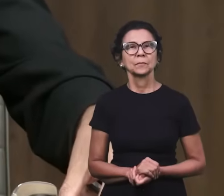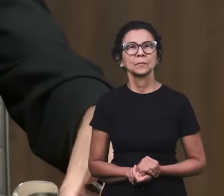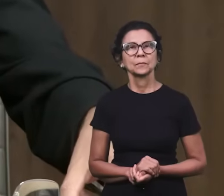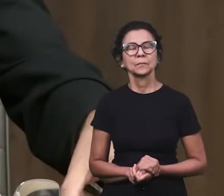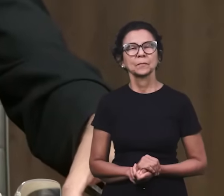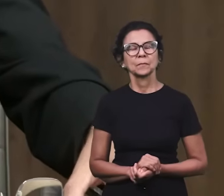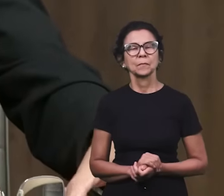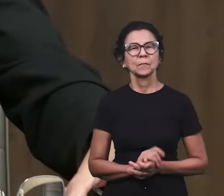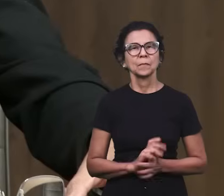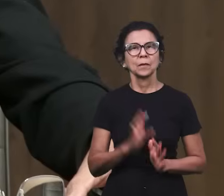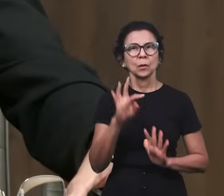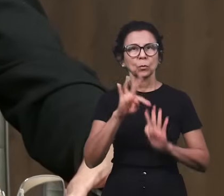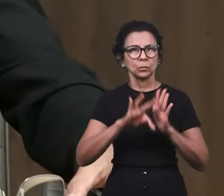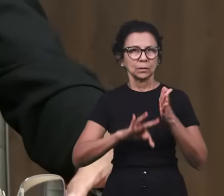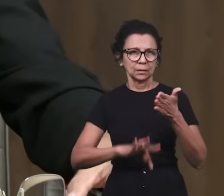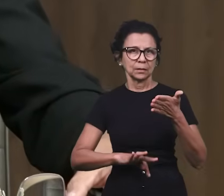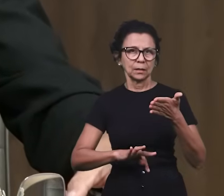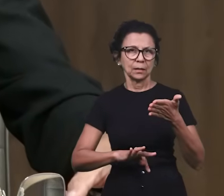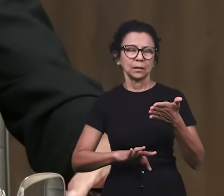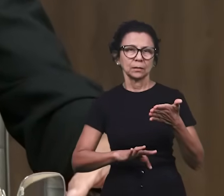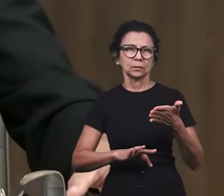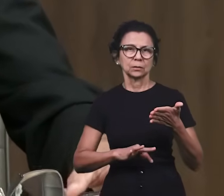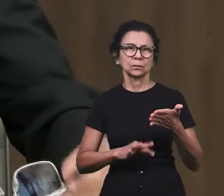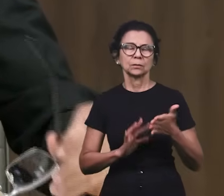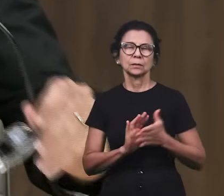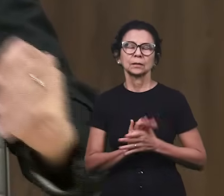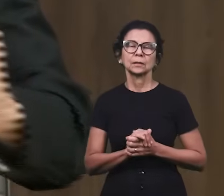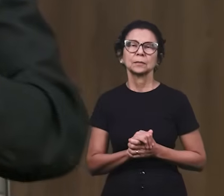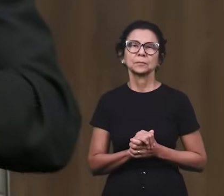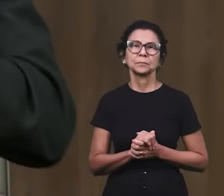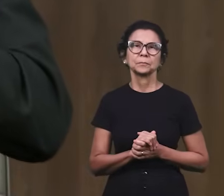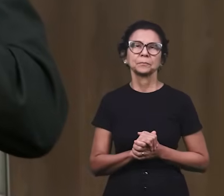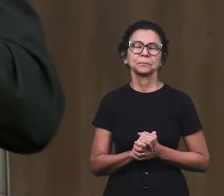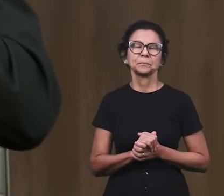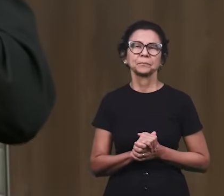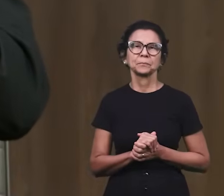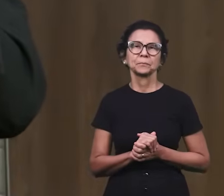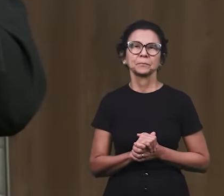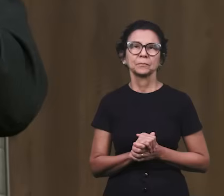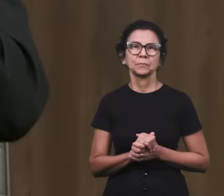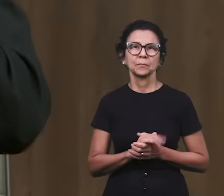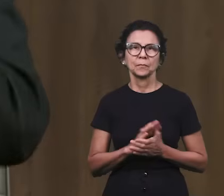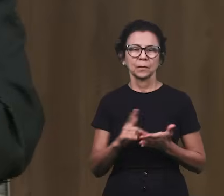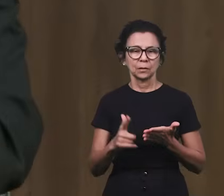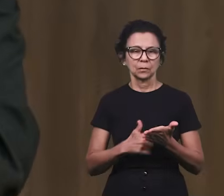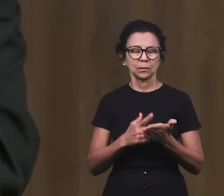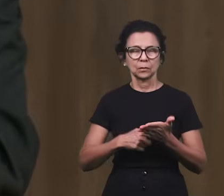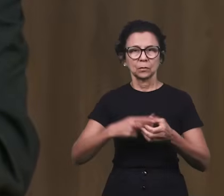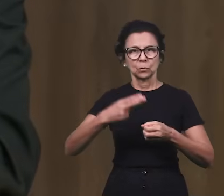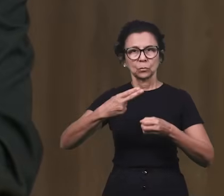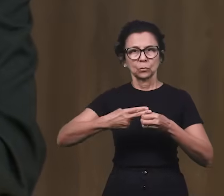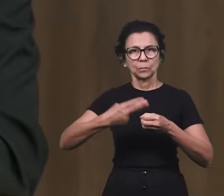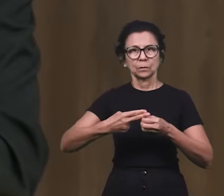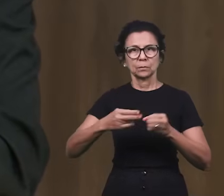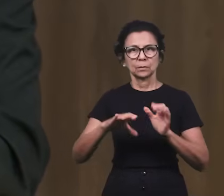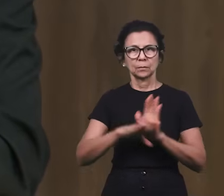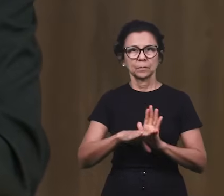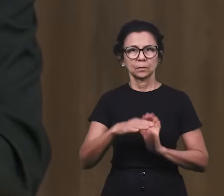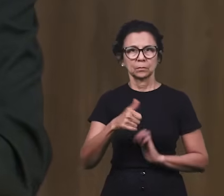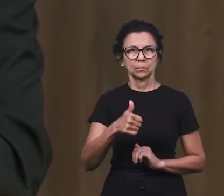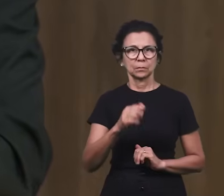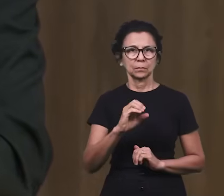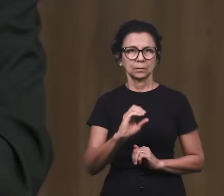que dá base ao tema deste episódio, que está no livro de Números,